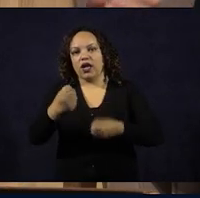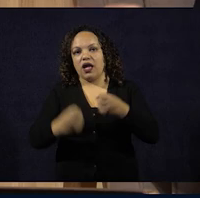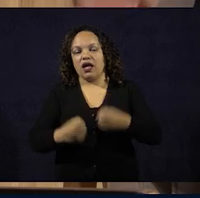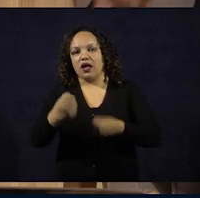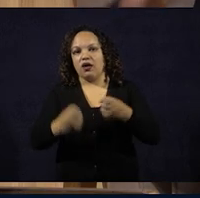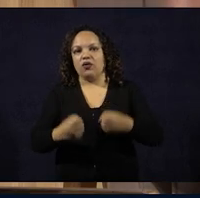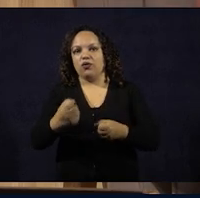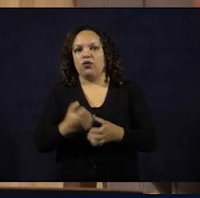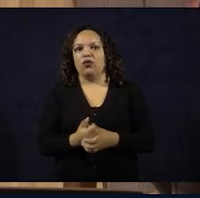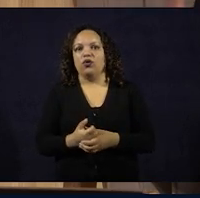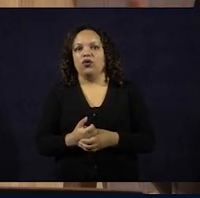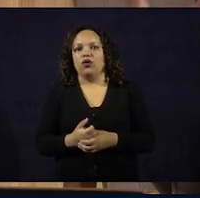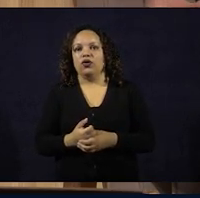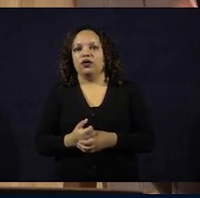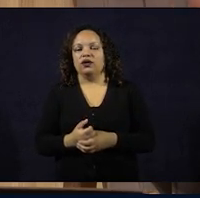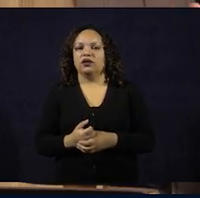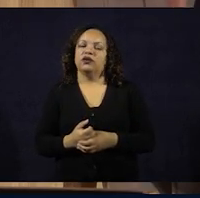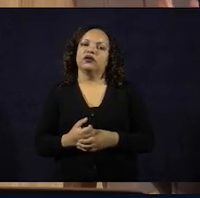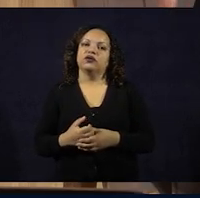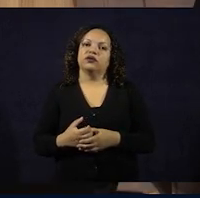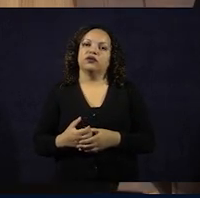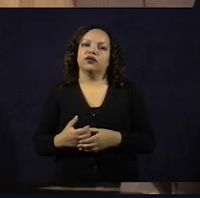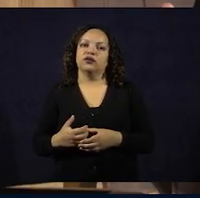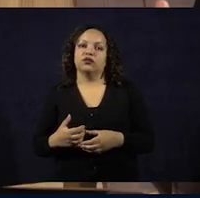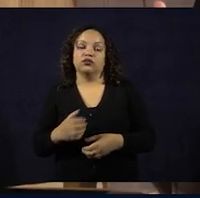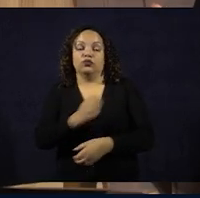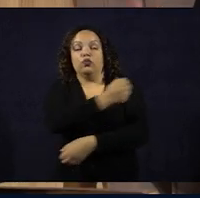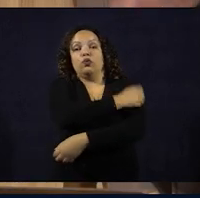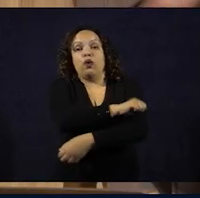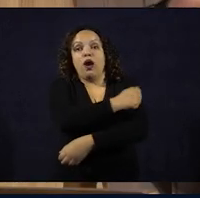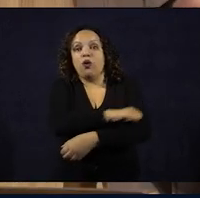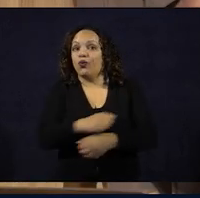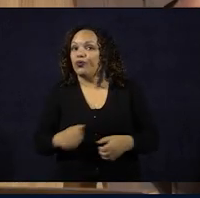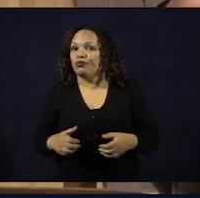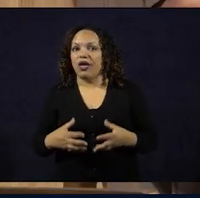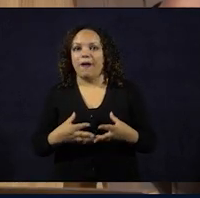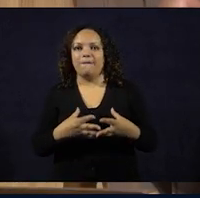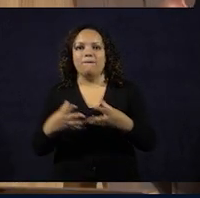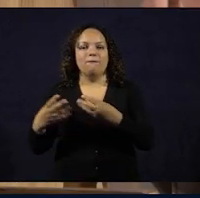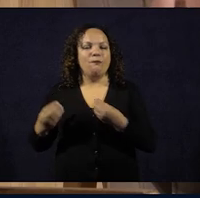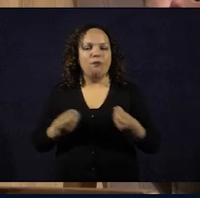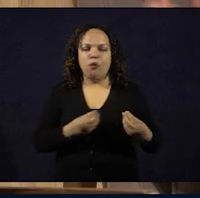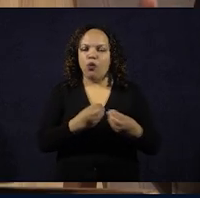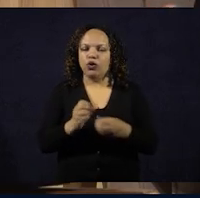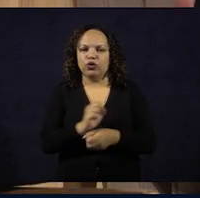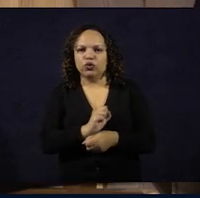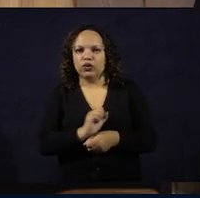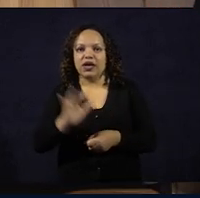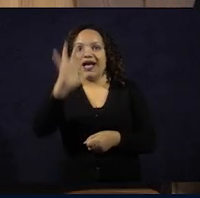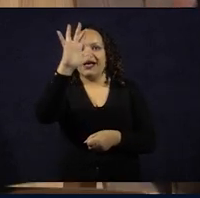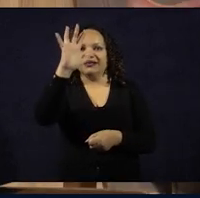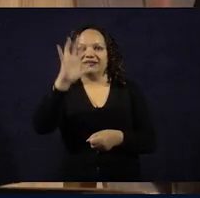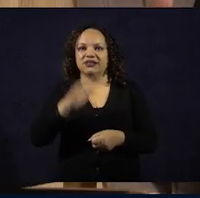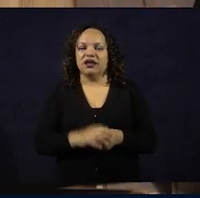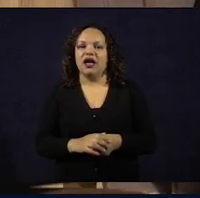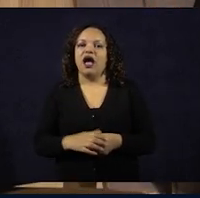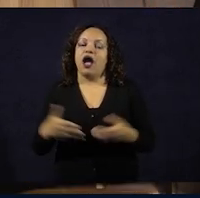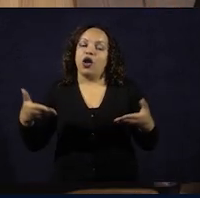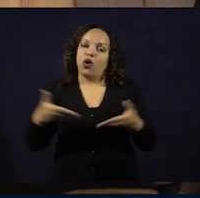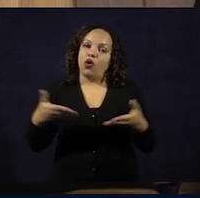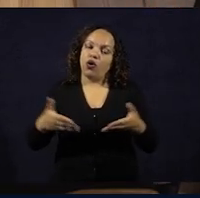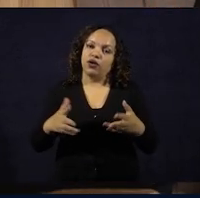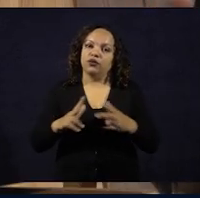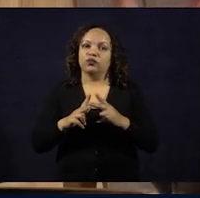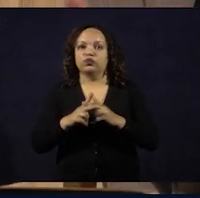hidrogênio que tem a Selva de combustível etanol tem muito hidrogênio a gente tá patrocinando agora na USP um projeto de pegar com um